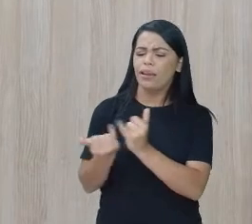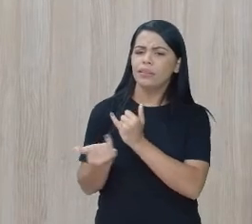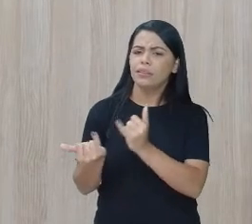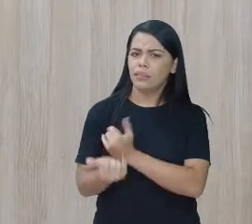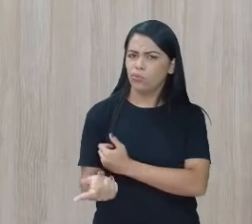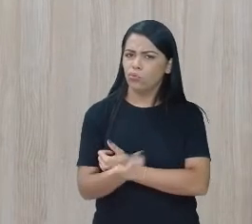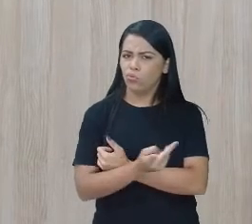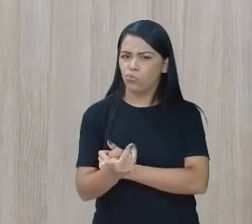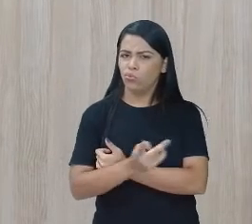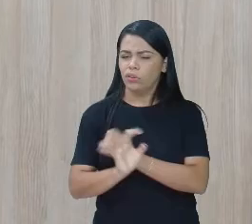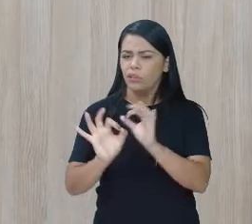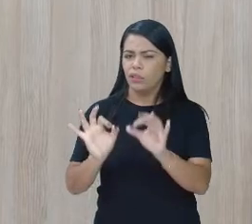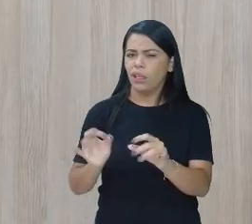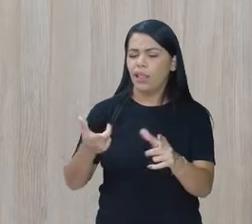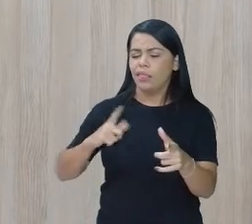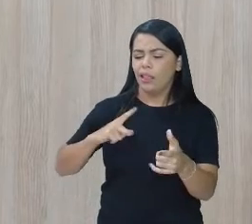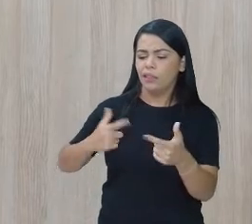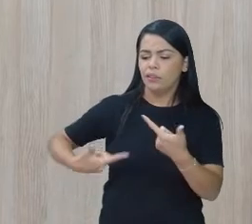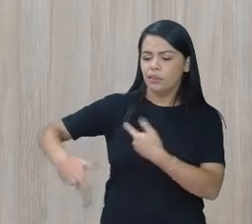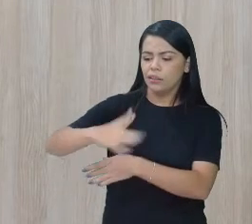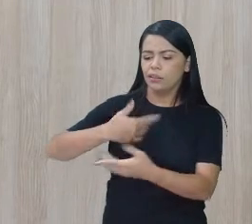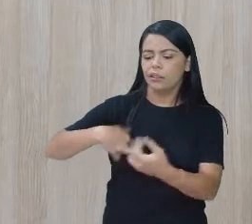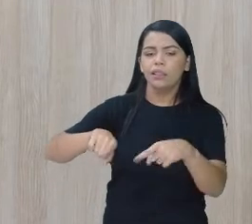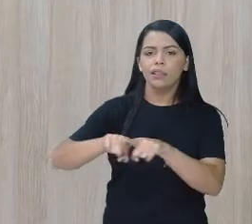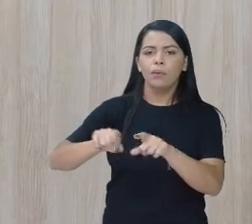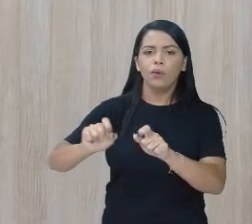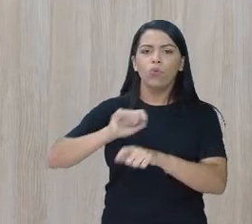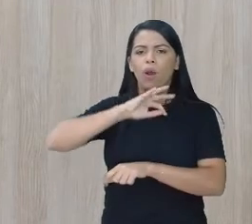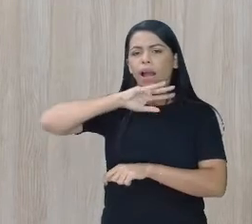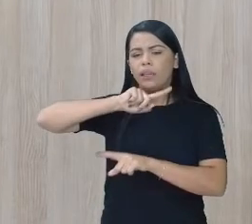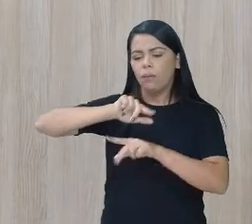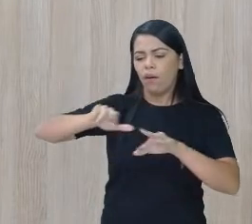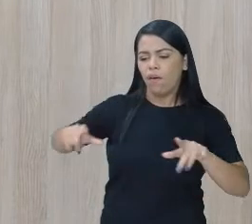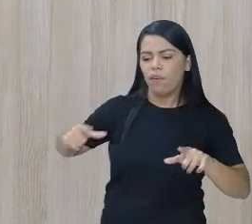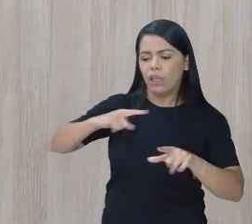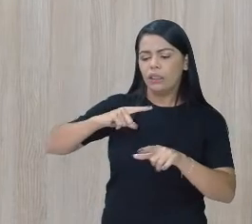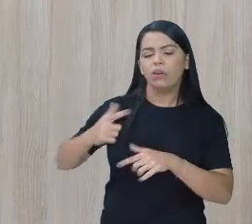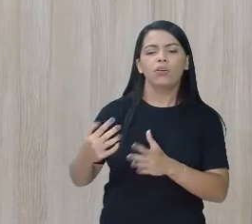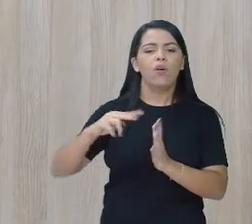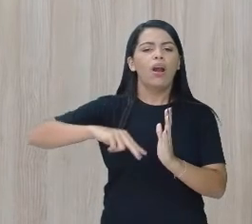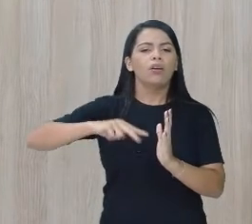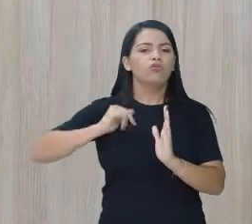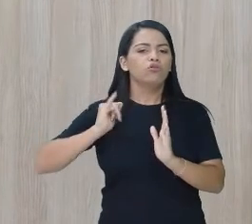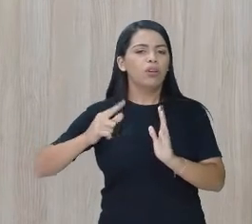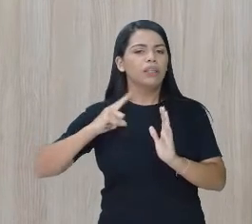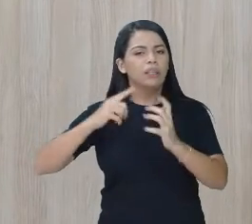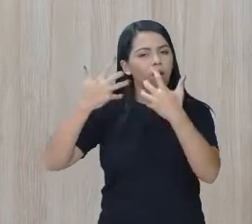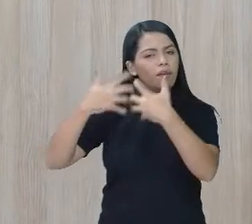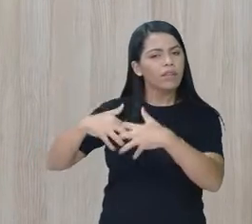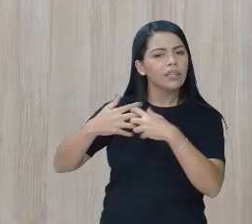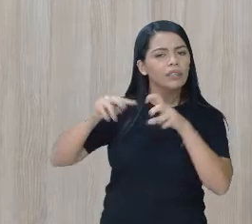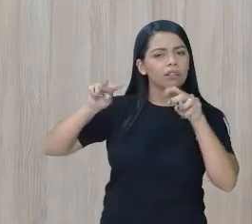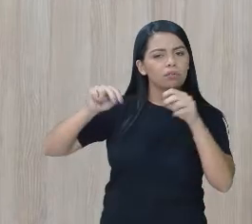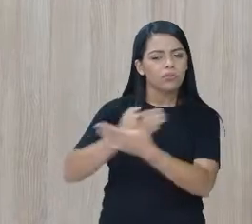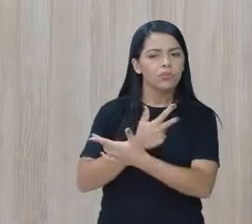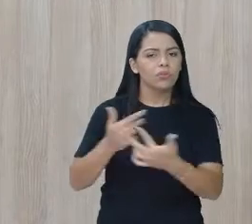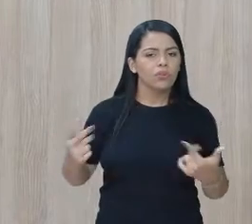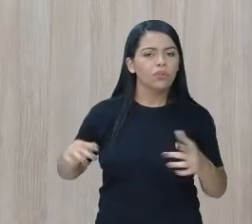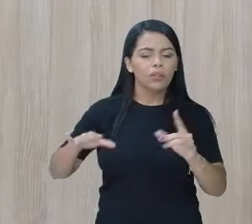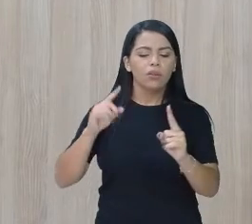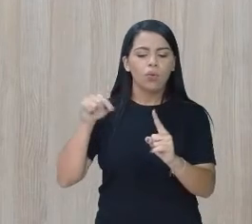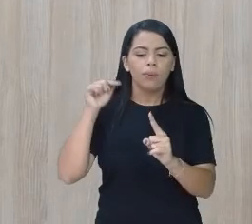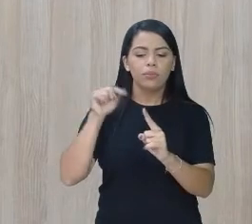interação entre animais, situações que buscam a reflexão sobre alguma situação e a intenção